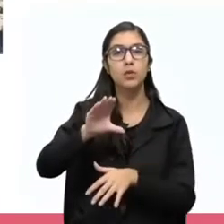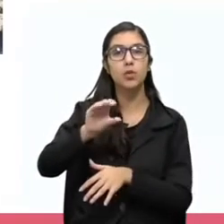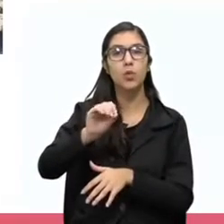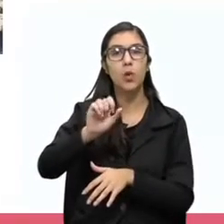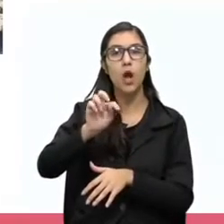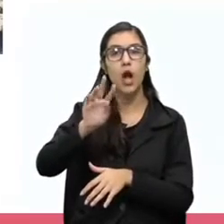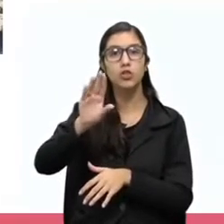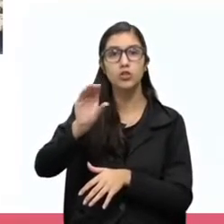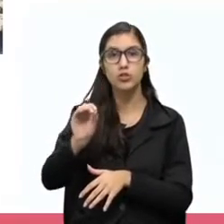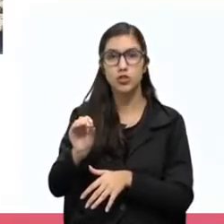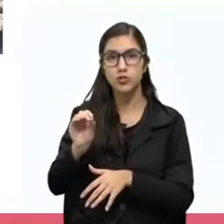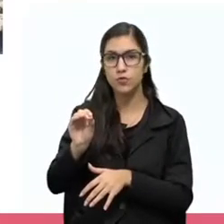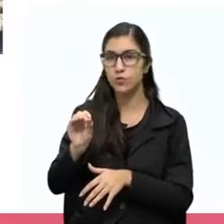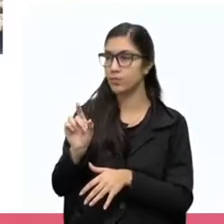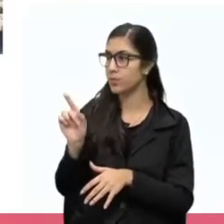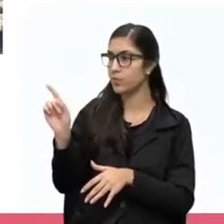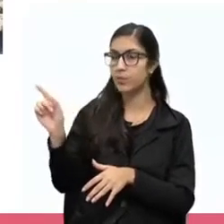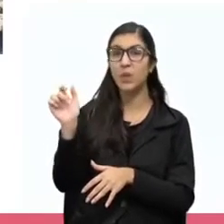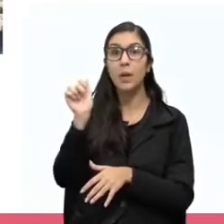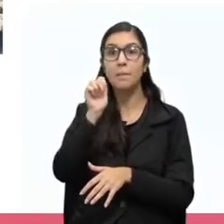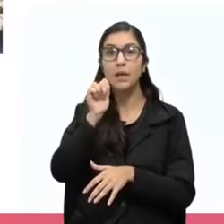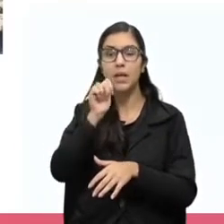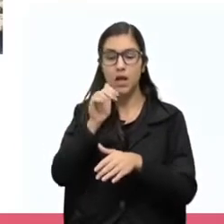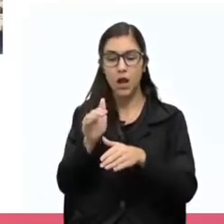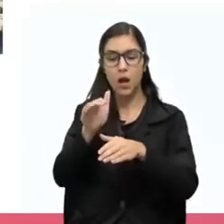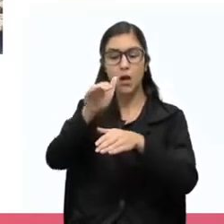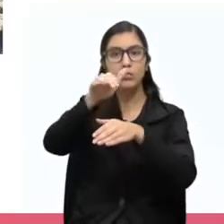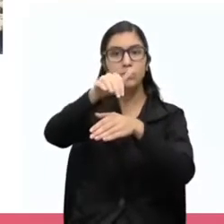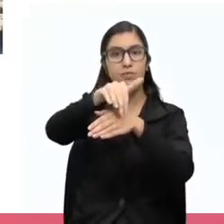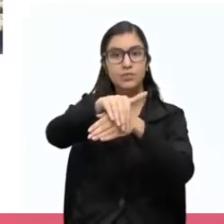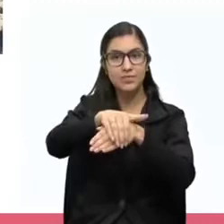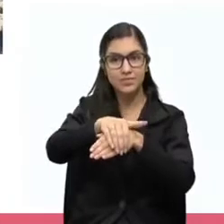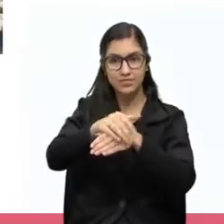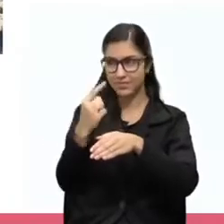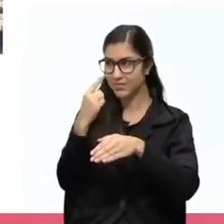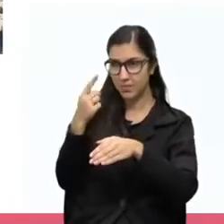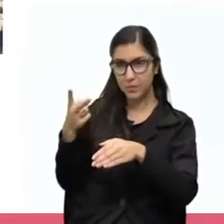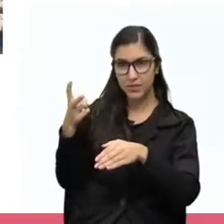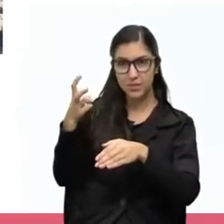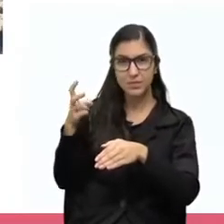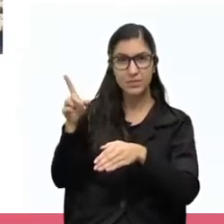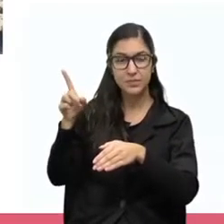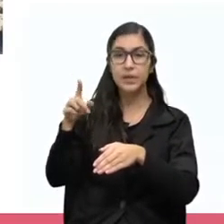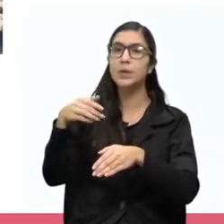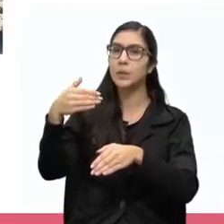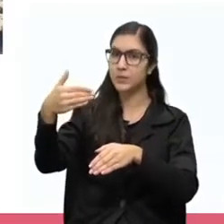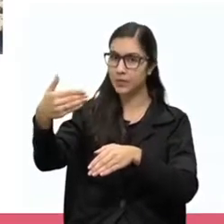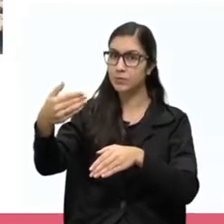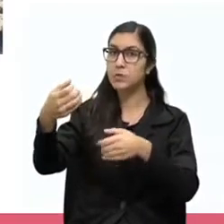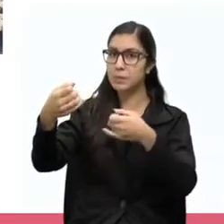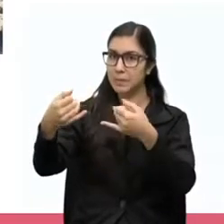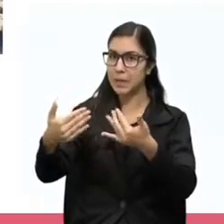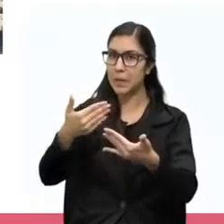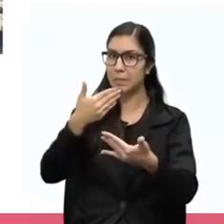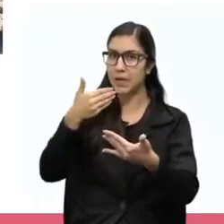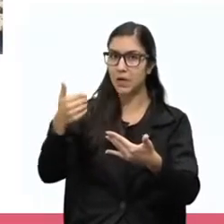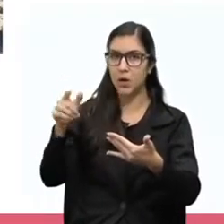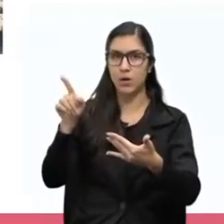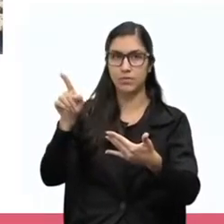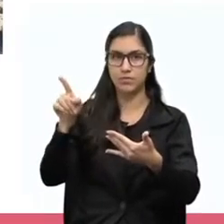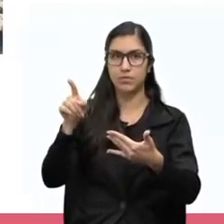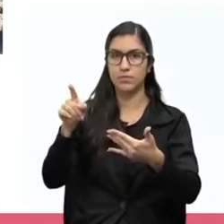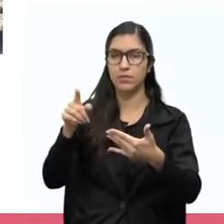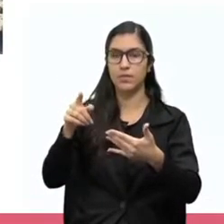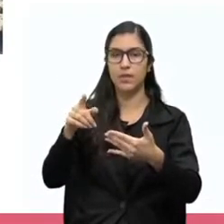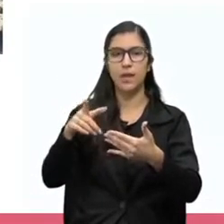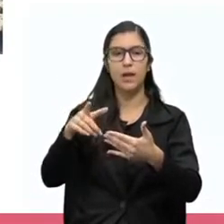da garotinha com surdo-cegueira em cima da professora. Veja que eu vou falar sobre isso, sobre um gesto que ele não é